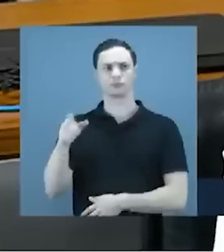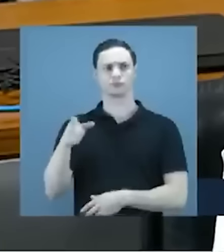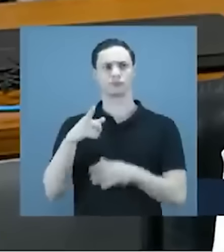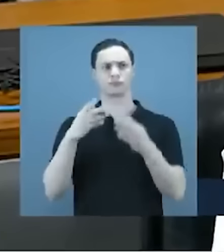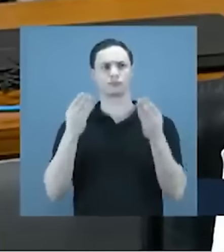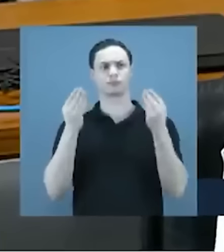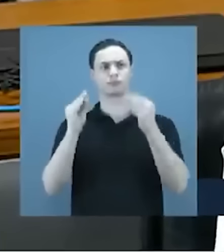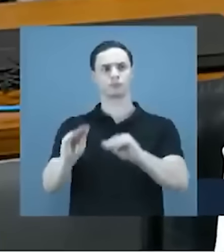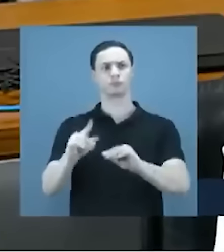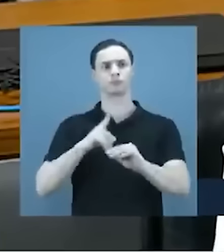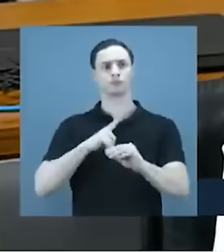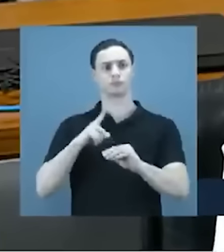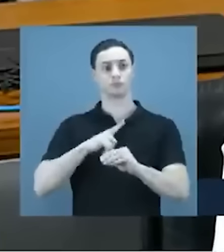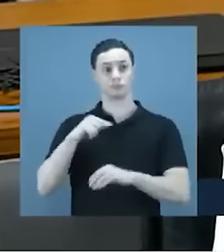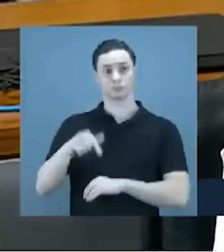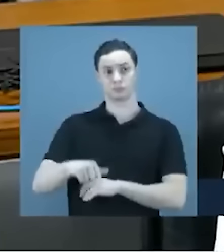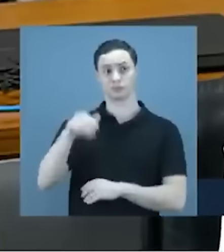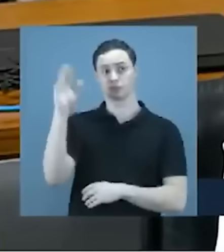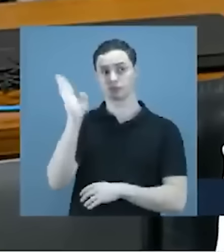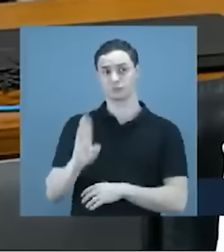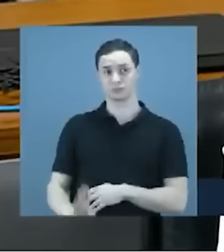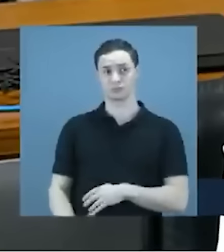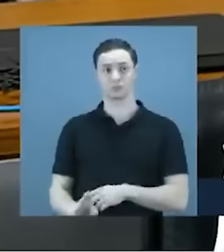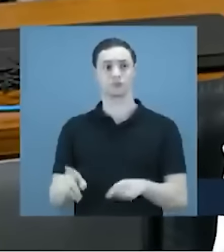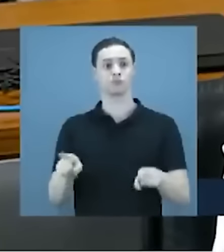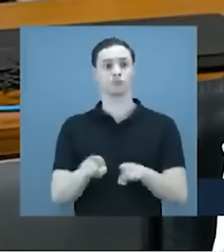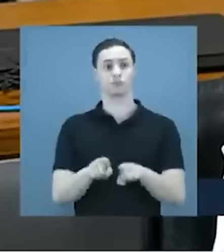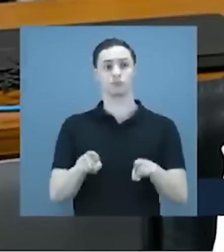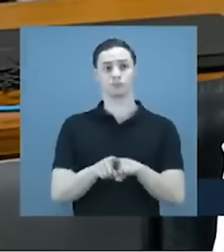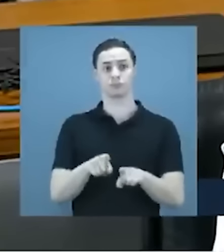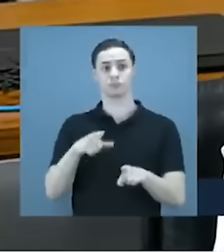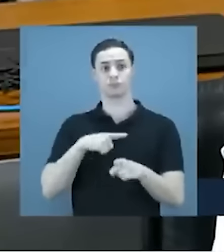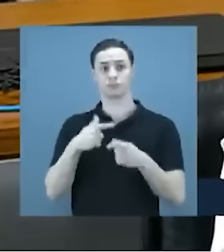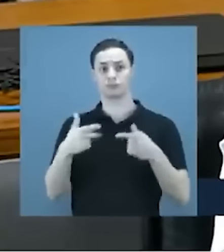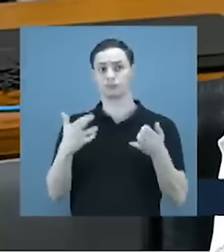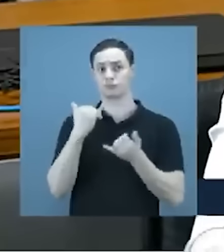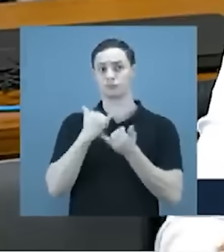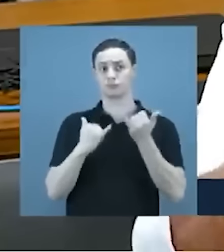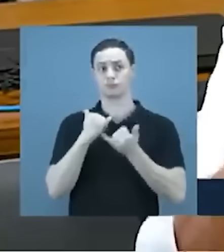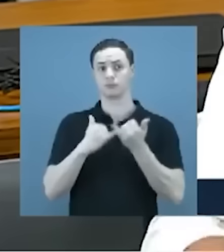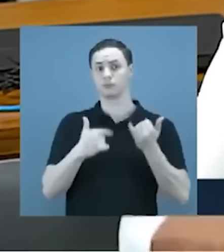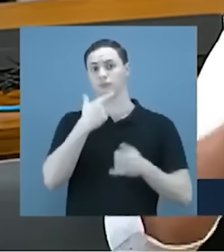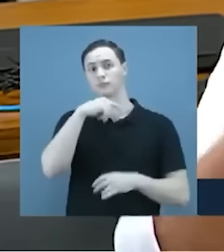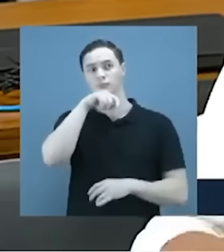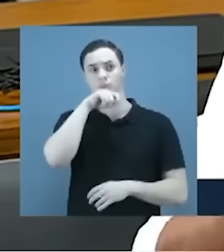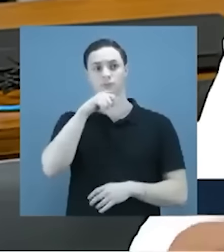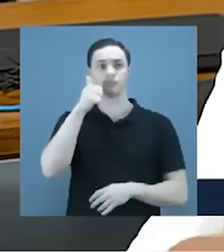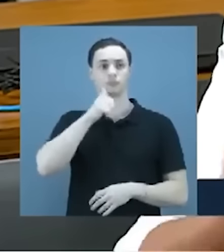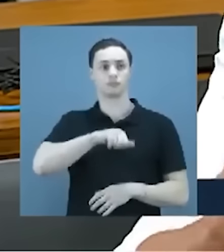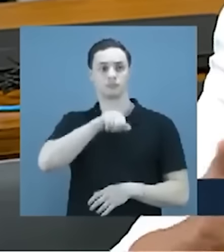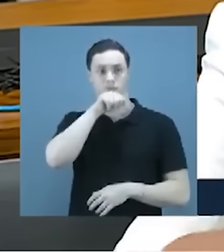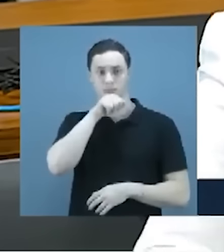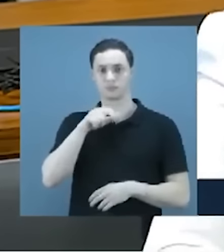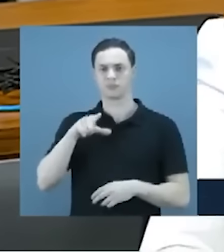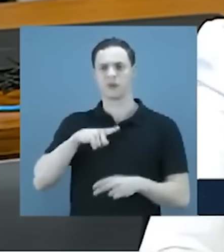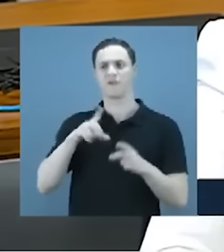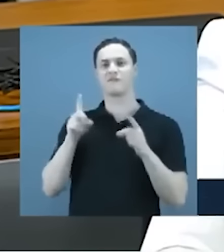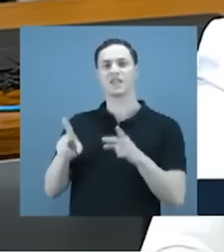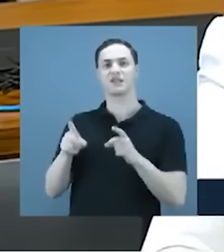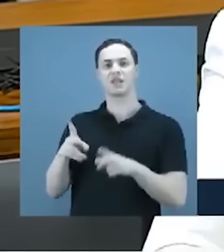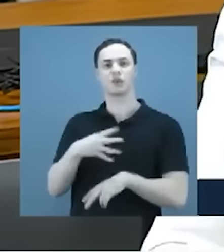isso nós tivemos casos não no Brasil mas no Brasil também nós temos casos semelhantes de pais vendendo filhos para